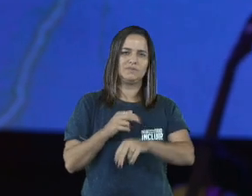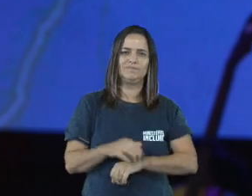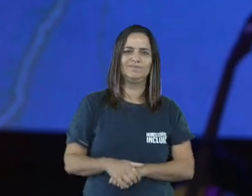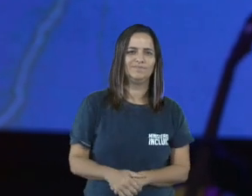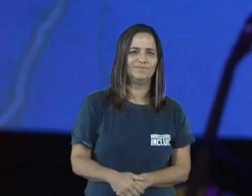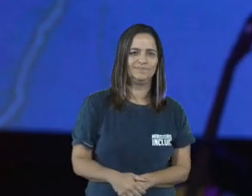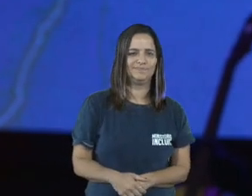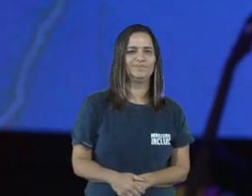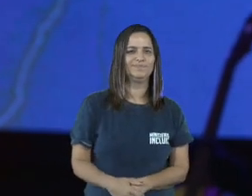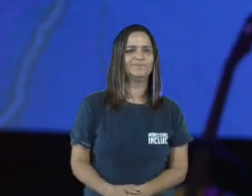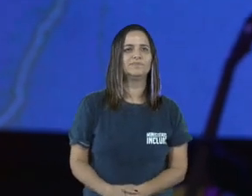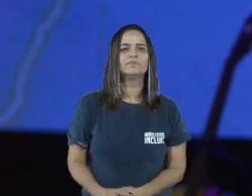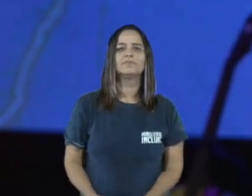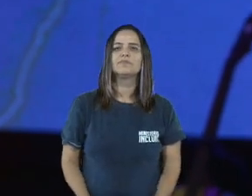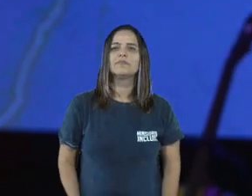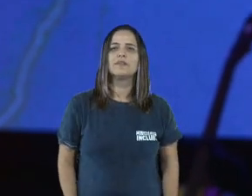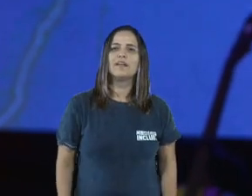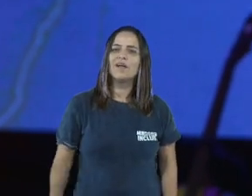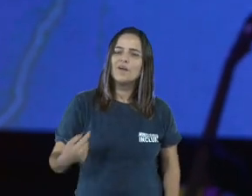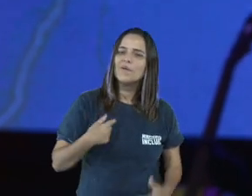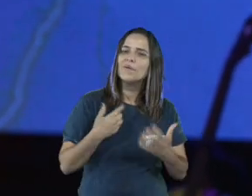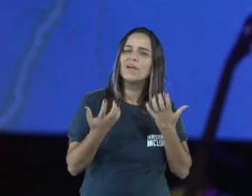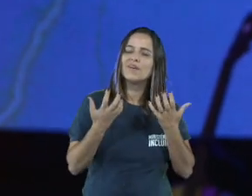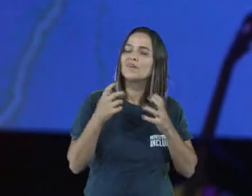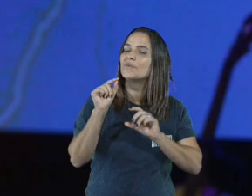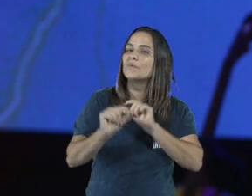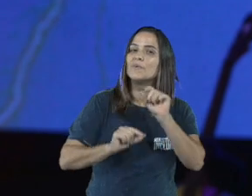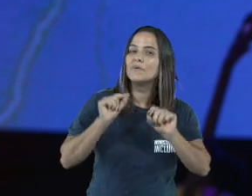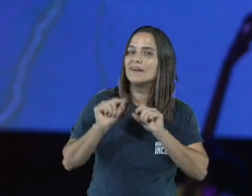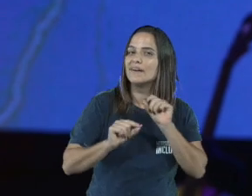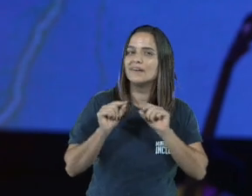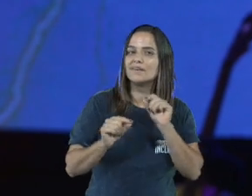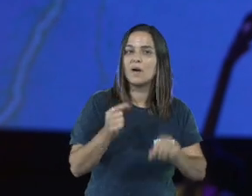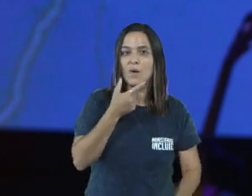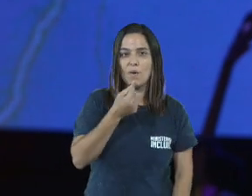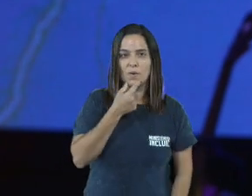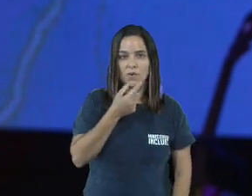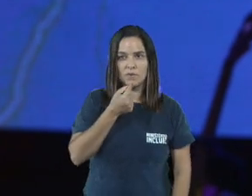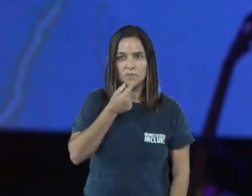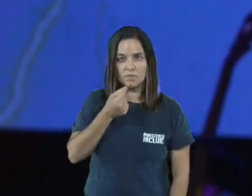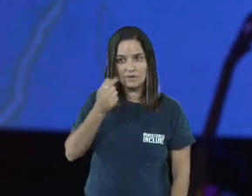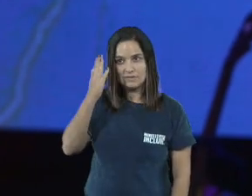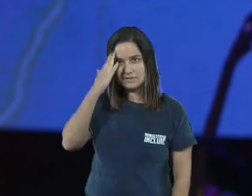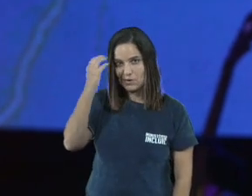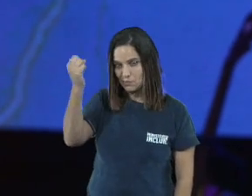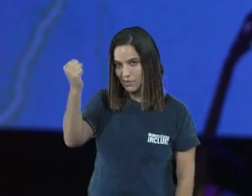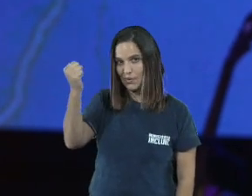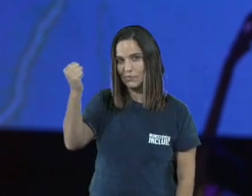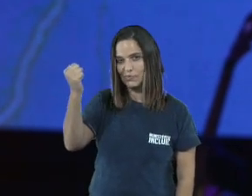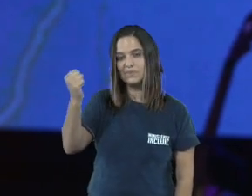de teu pai Ah e tu sabes quem seus caminhos eu andei e se tu